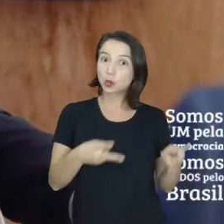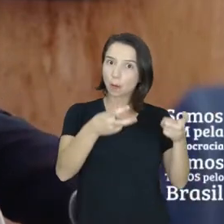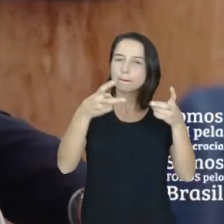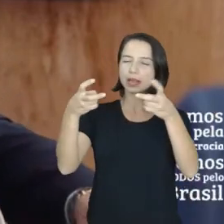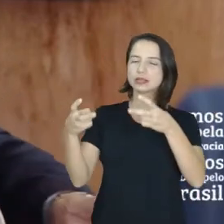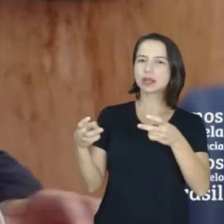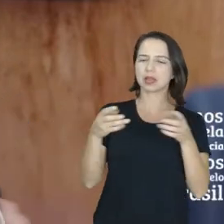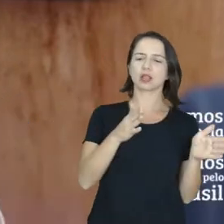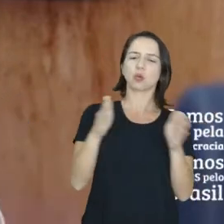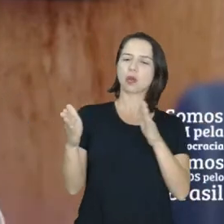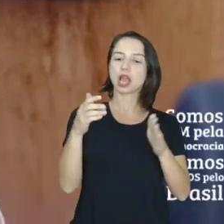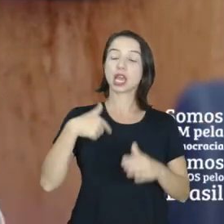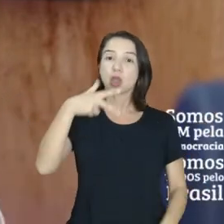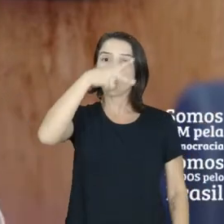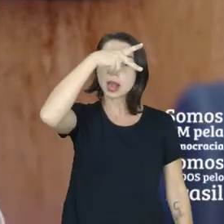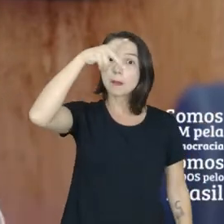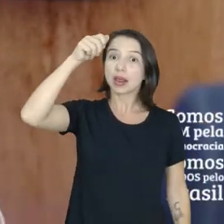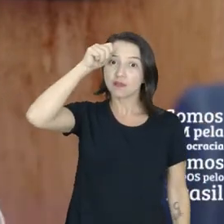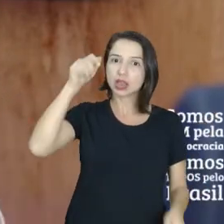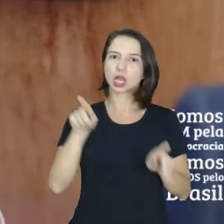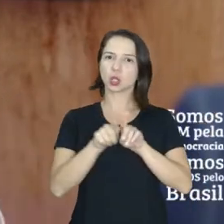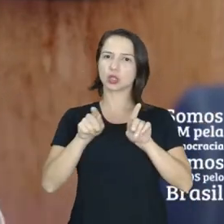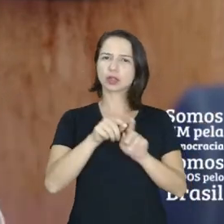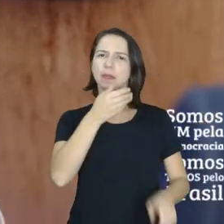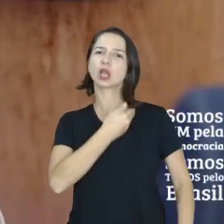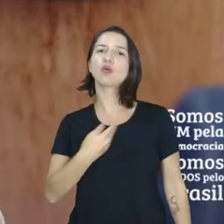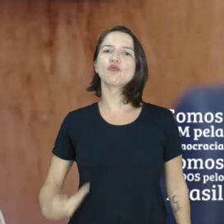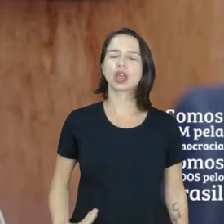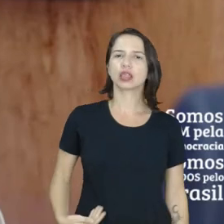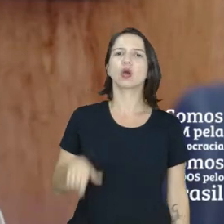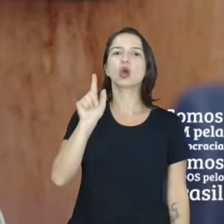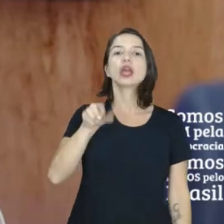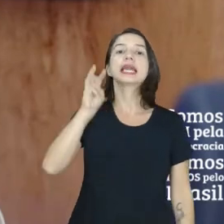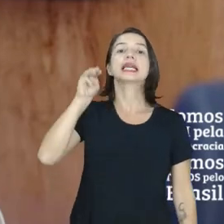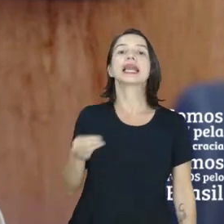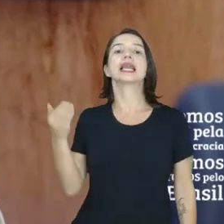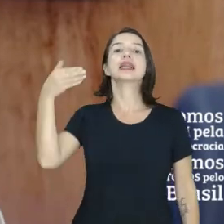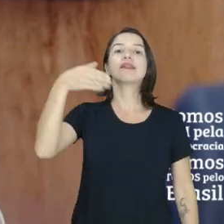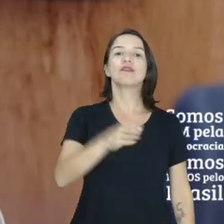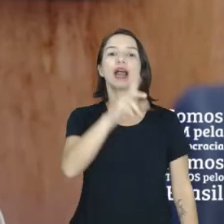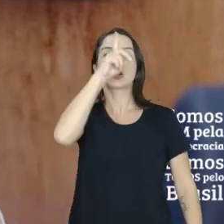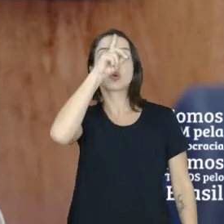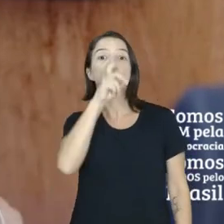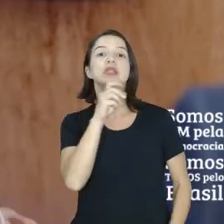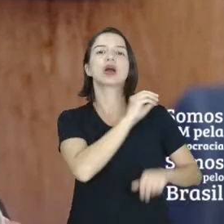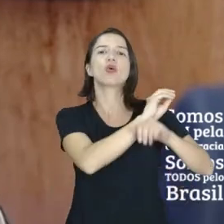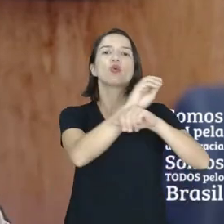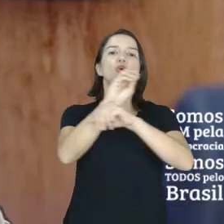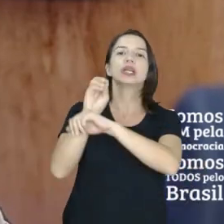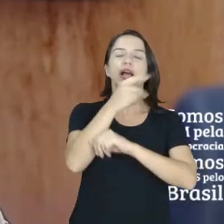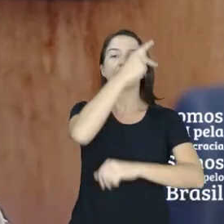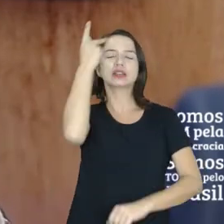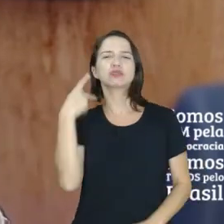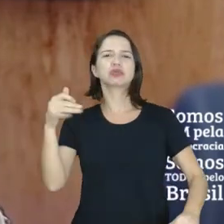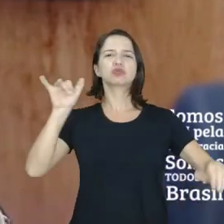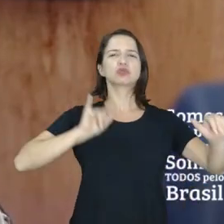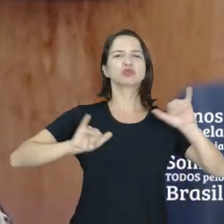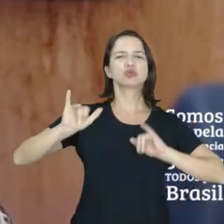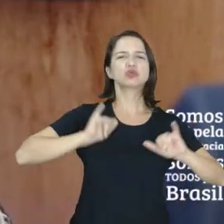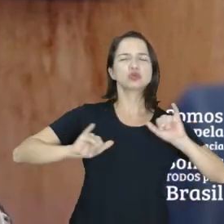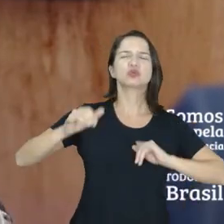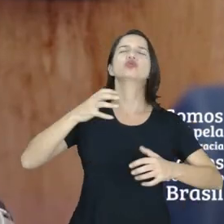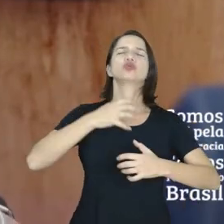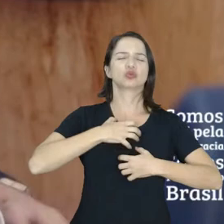hospital cuidar das pessoas que estão passando maior dor? Quem que ajuda as famílias